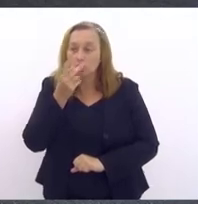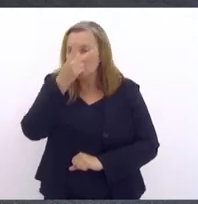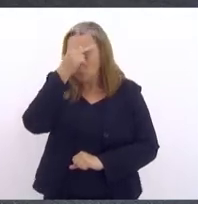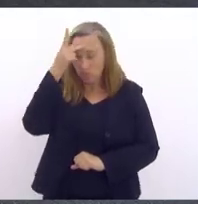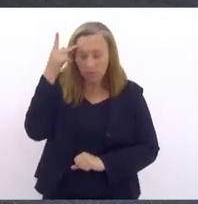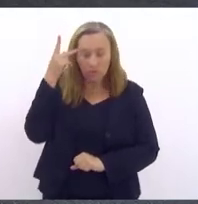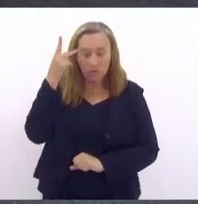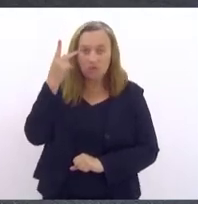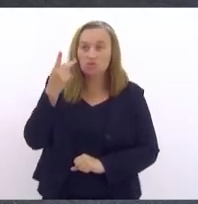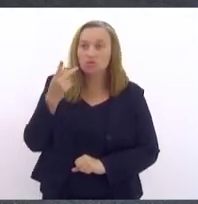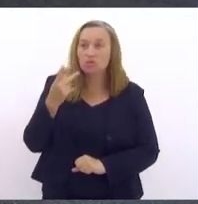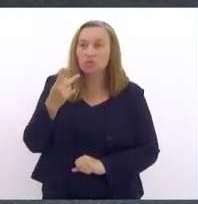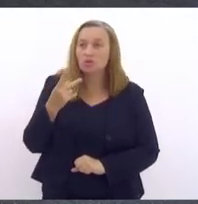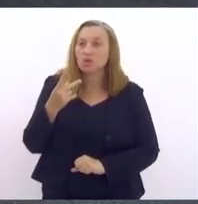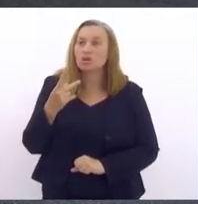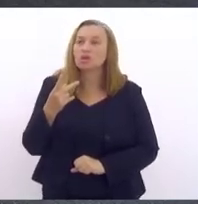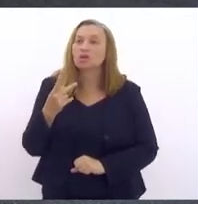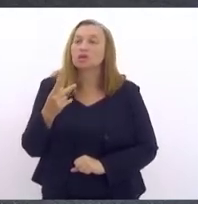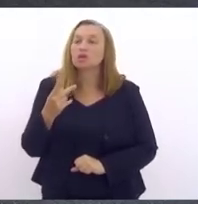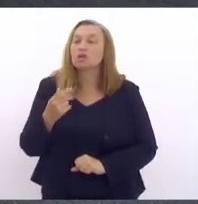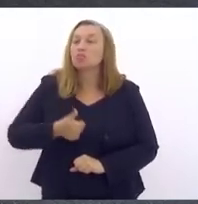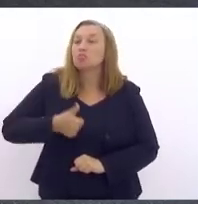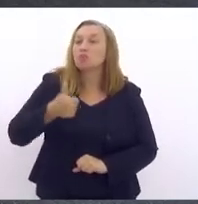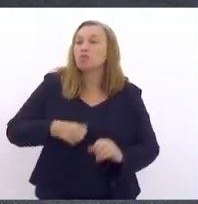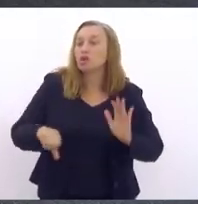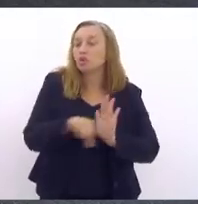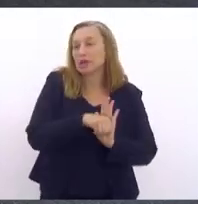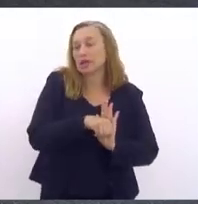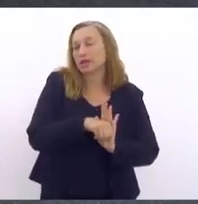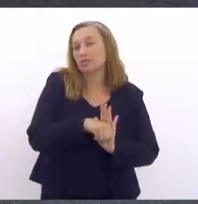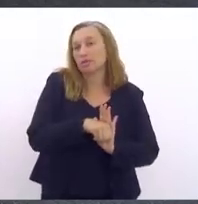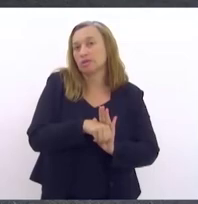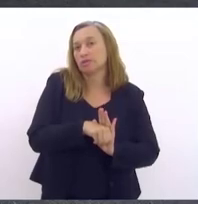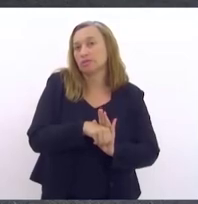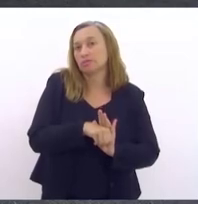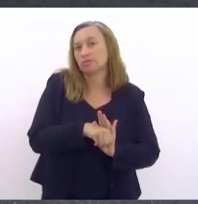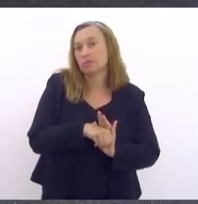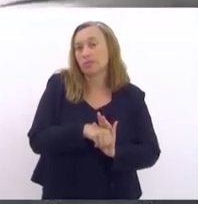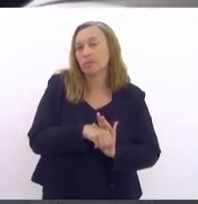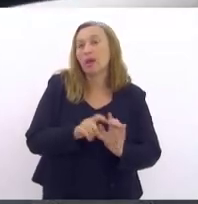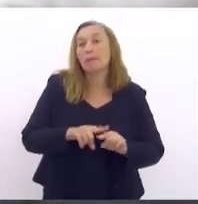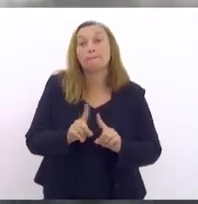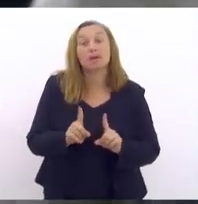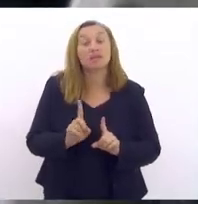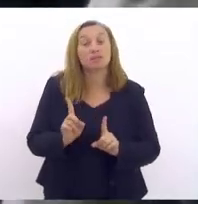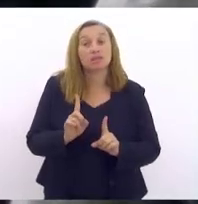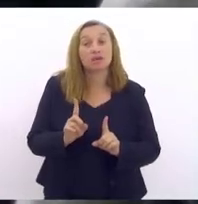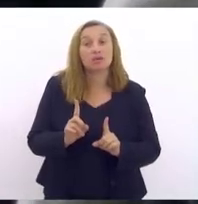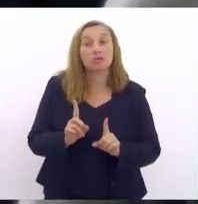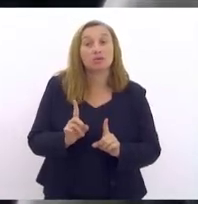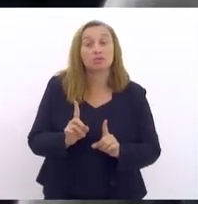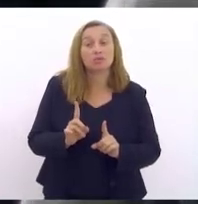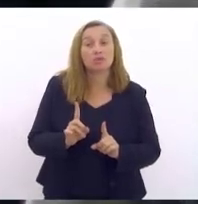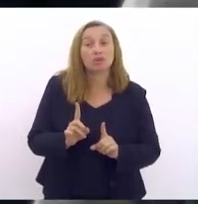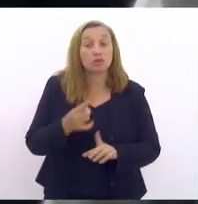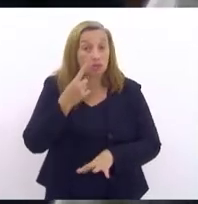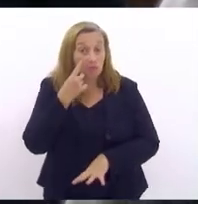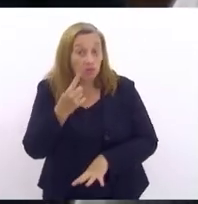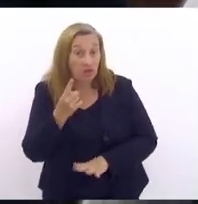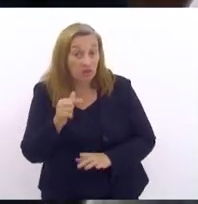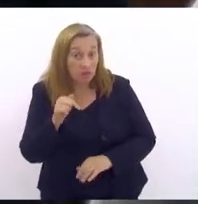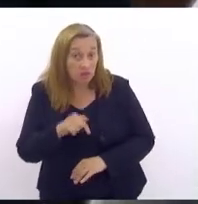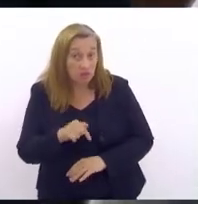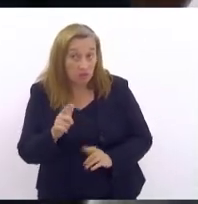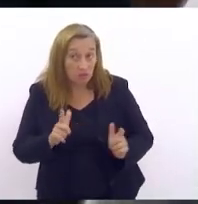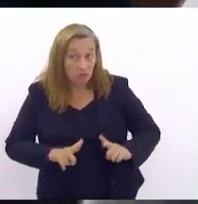a alguém que está cometendo o seu primeiro ato criminoso, mas não o que está acontecendo aqui, e nesse